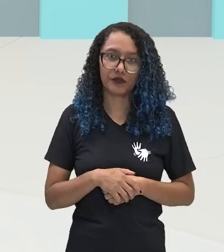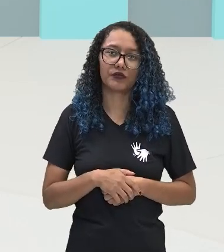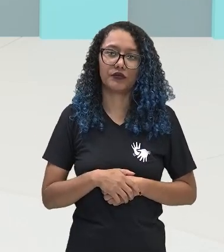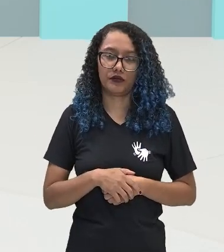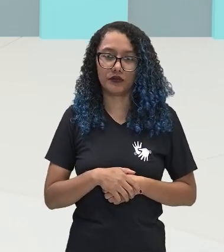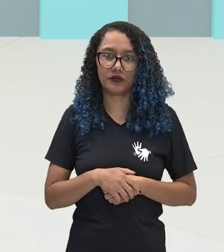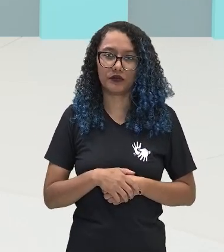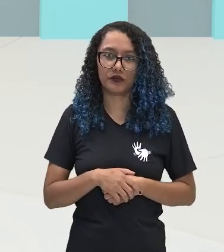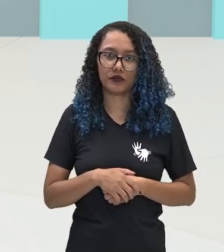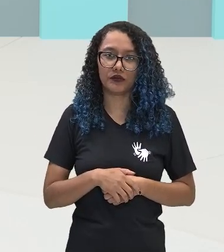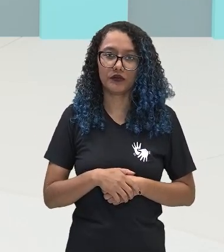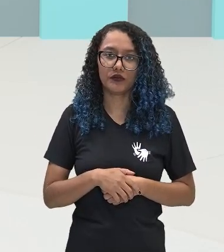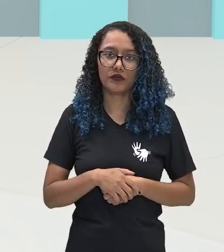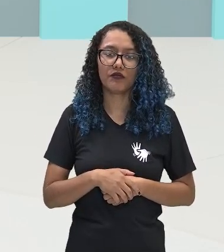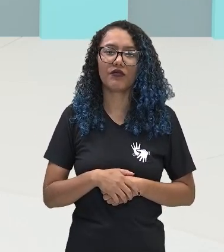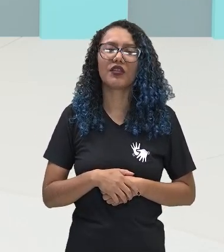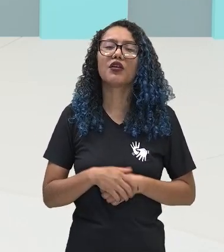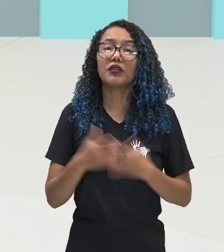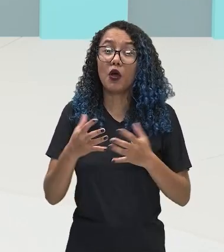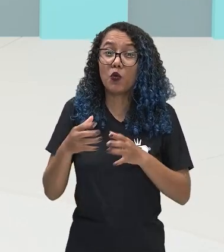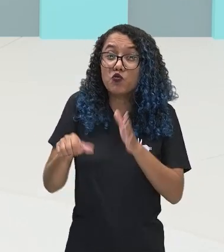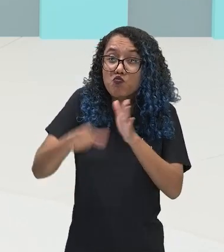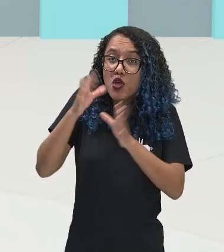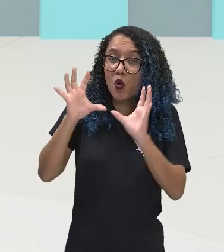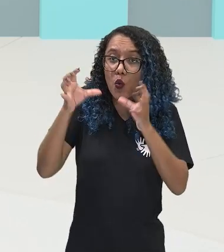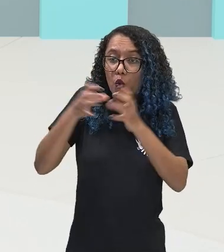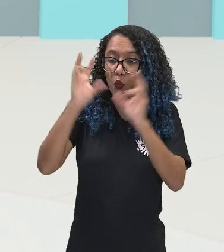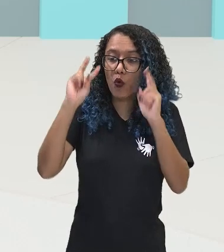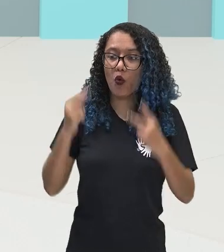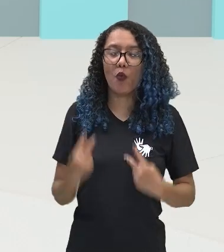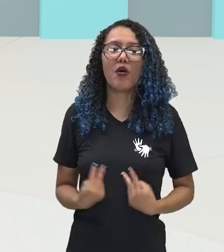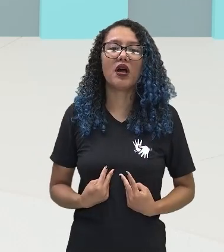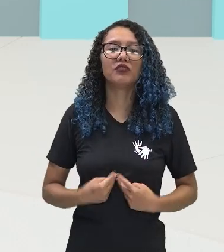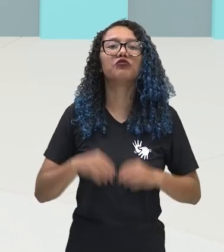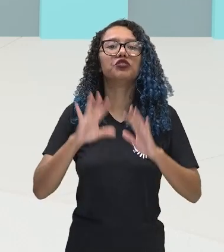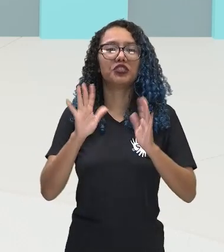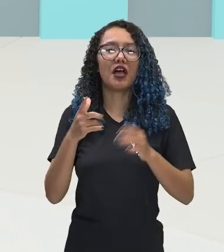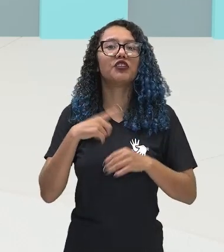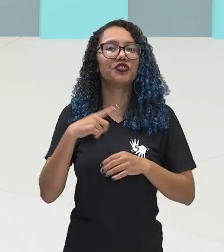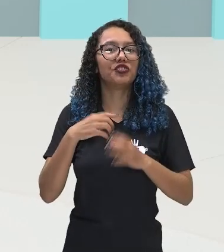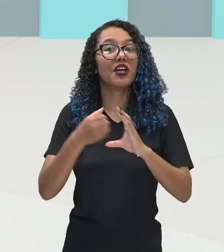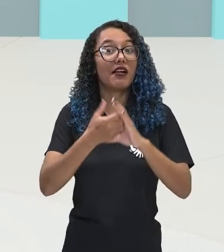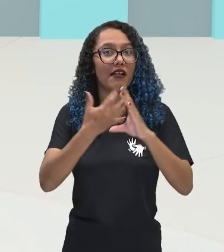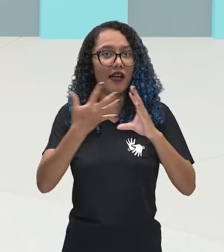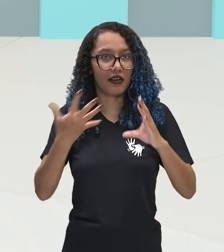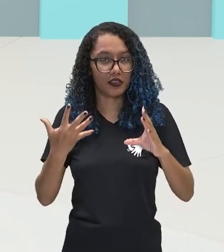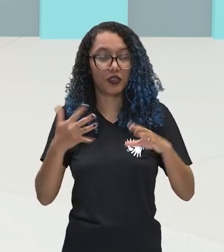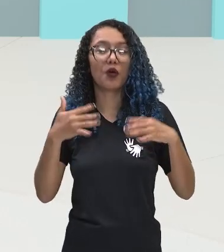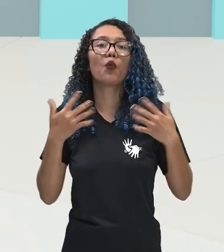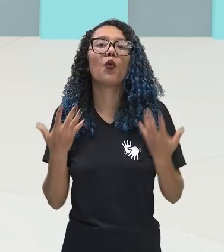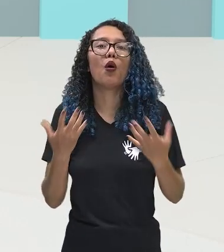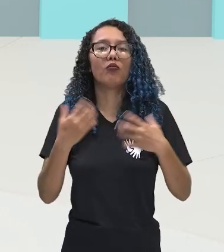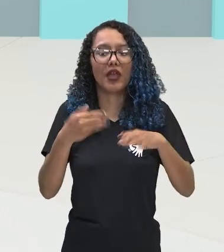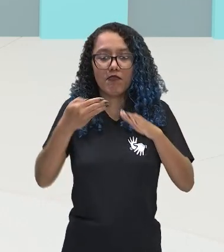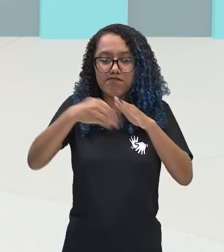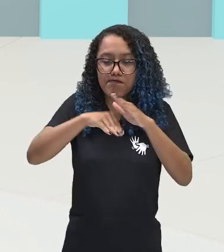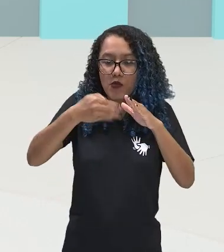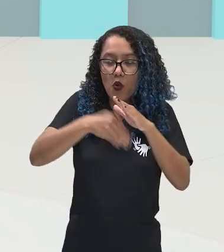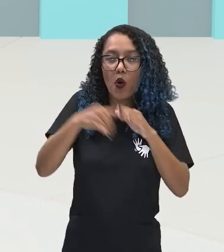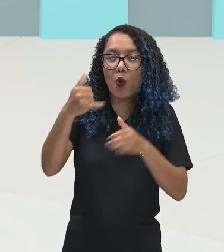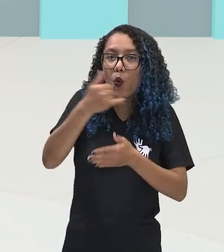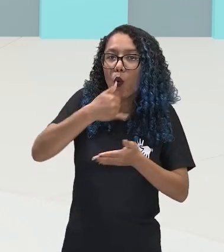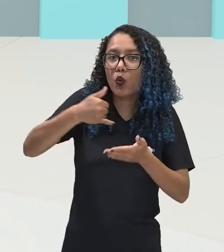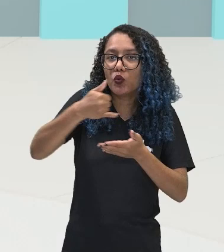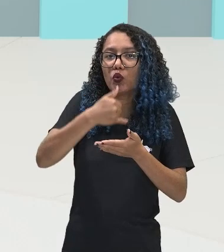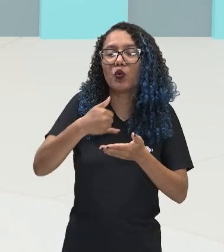já noos primeiros hominídeos já mostravam essa questão do depósito de gordura nas mulheres né